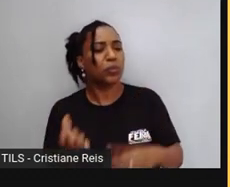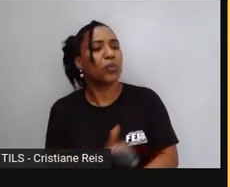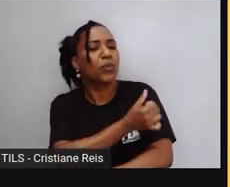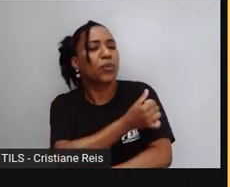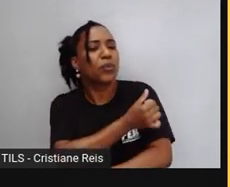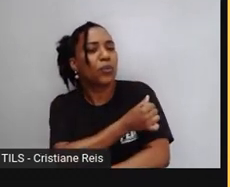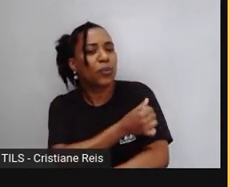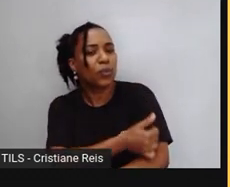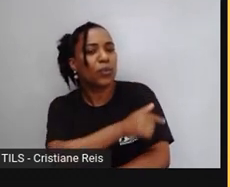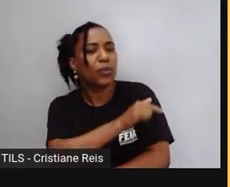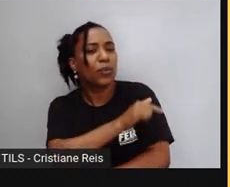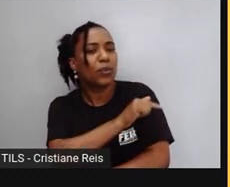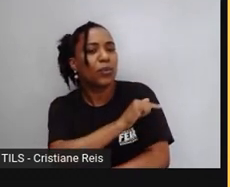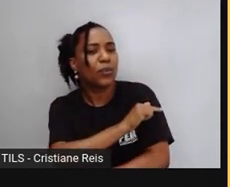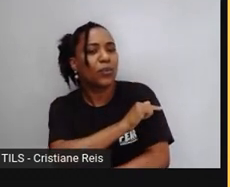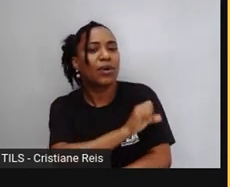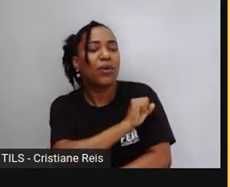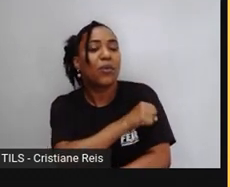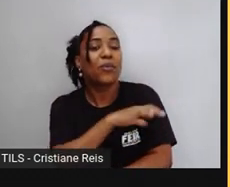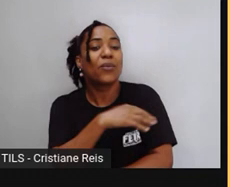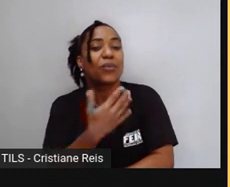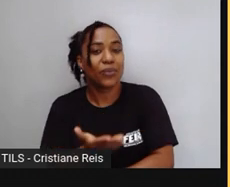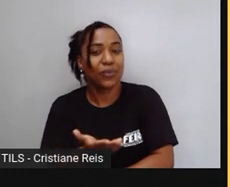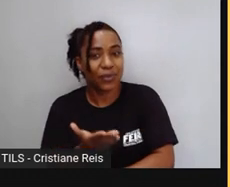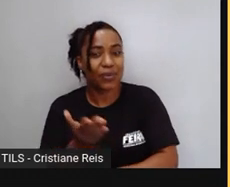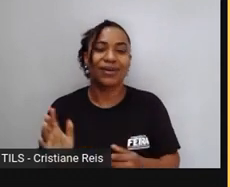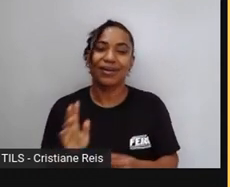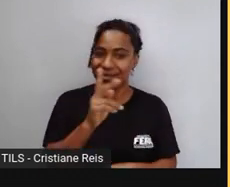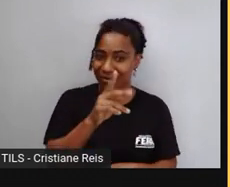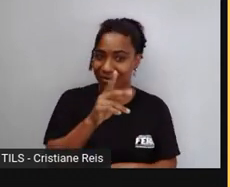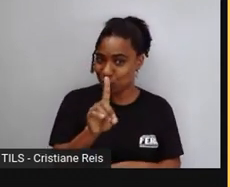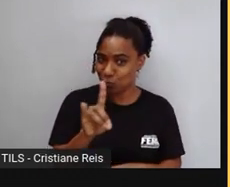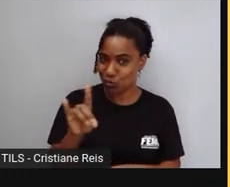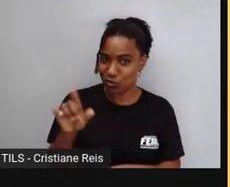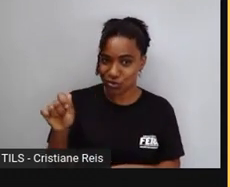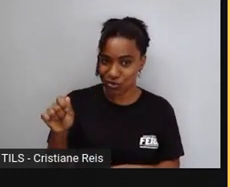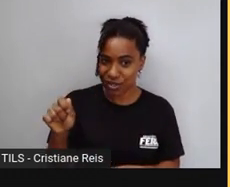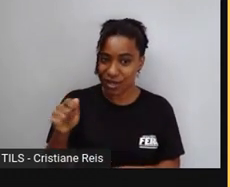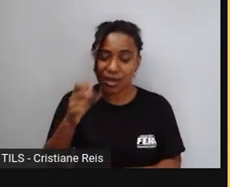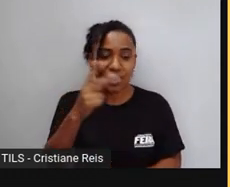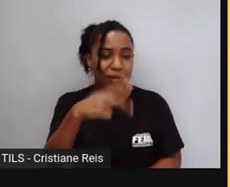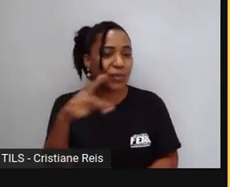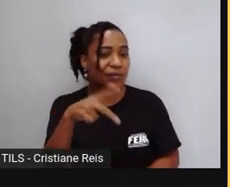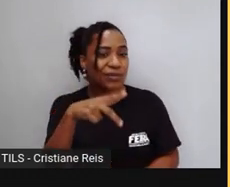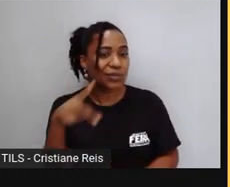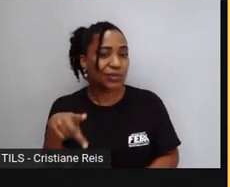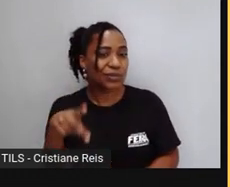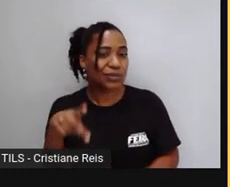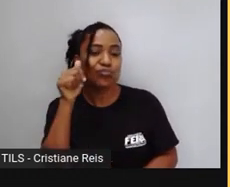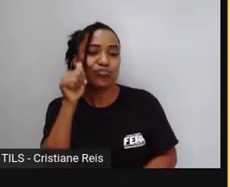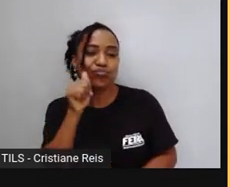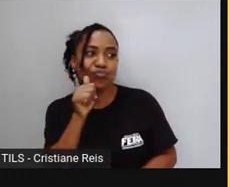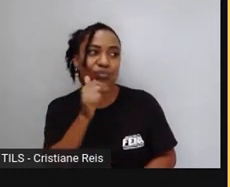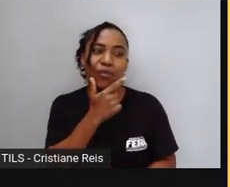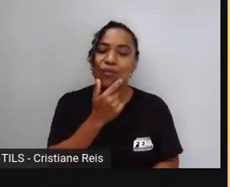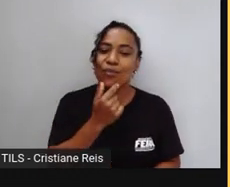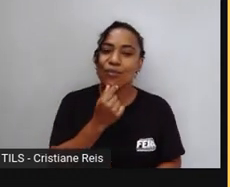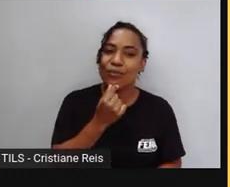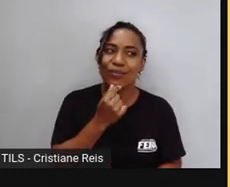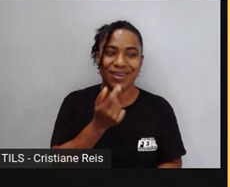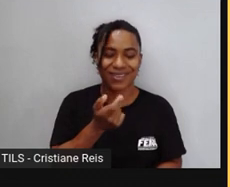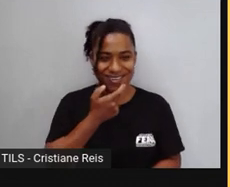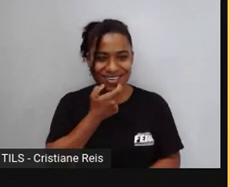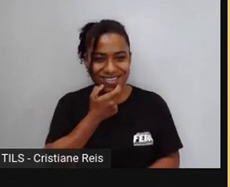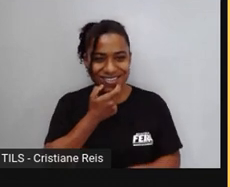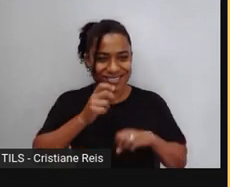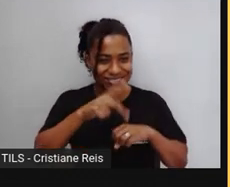date, a data de nossa aula de hoje, and teacher, o nome do seu professor ou de sua professora de inglês. E